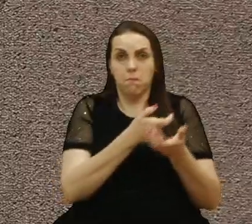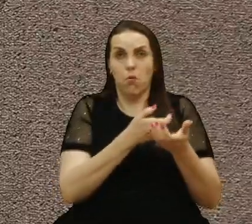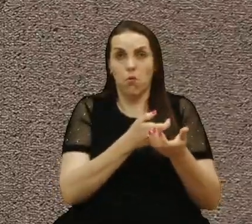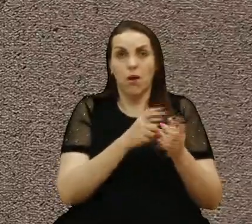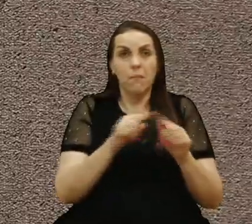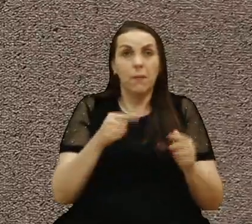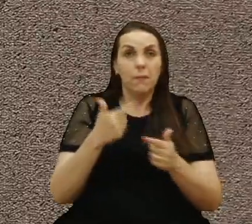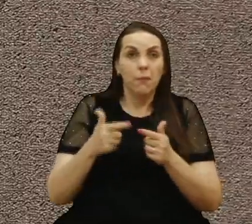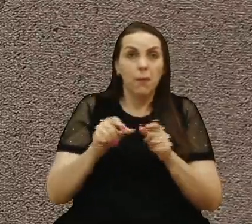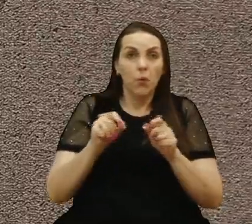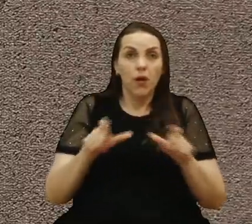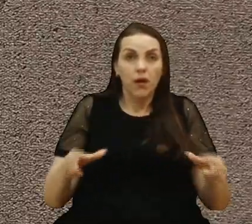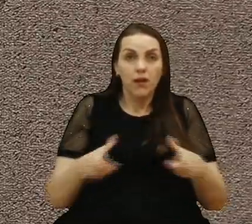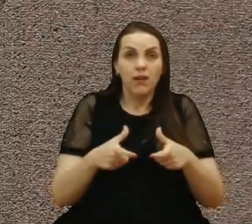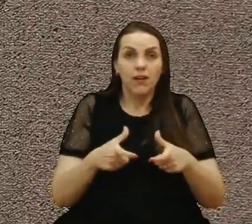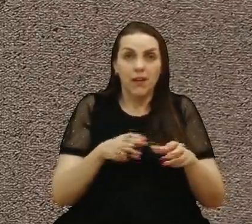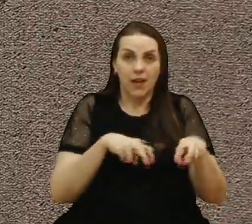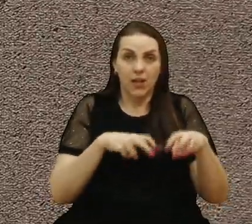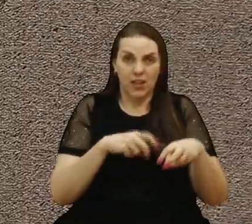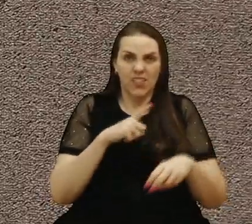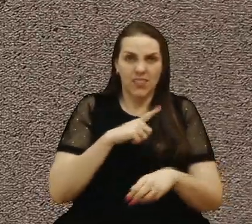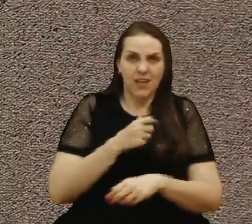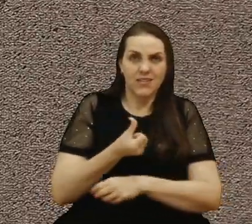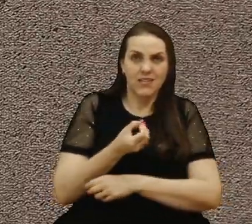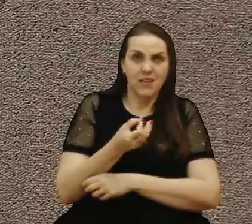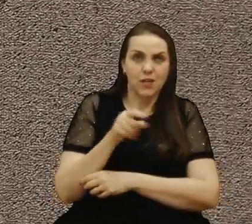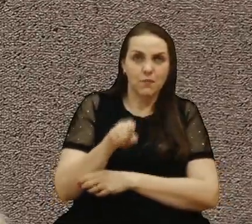é que o pequeno agricultor não tem os R$600 mil.